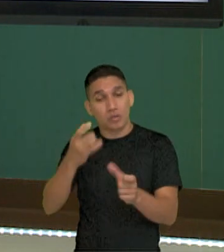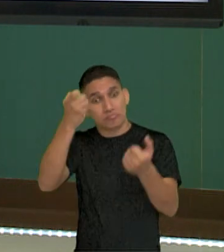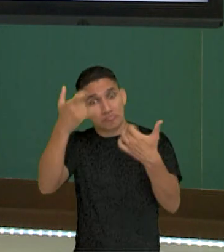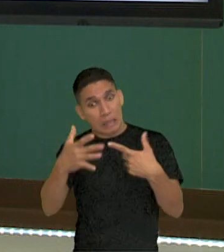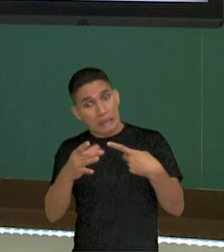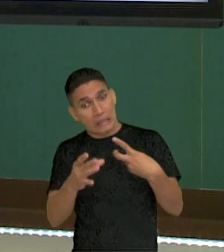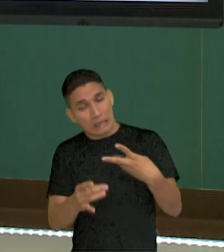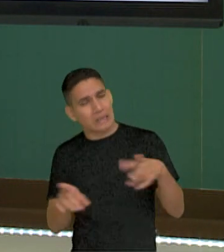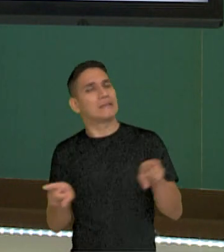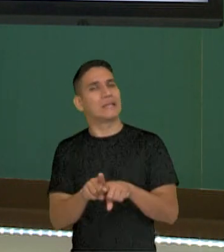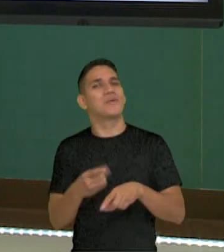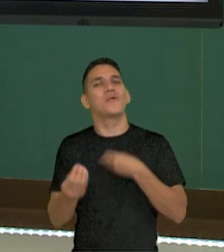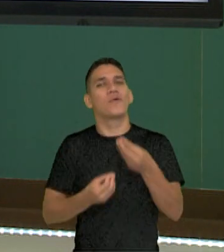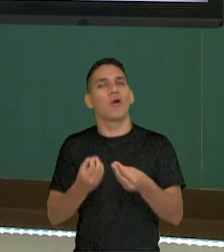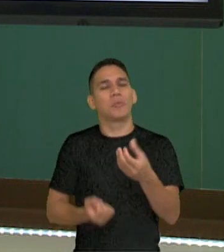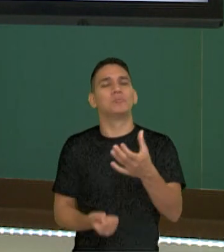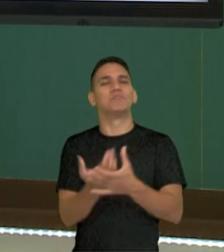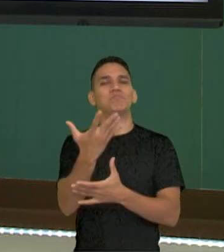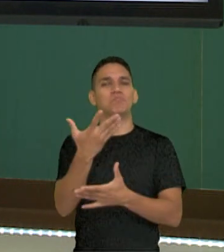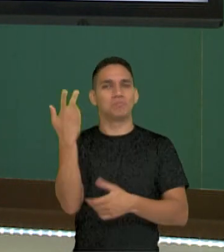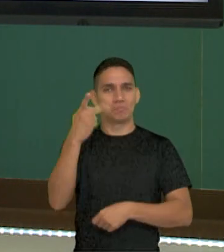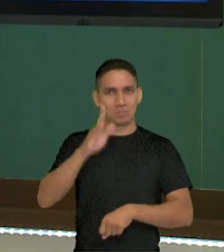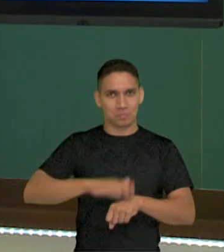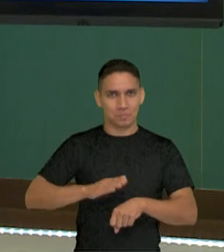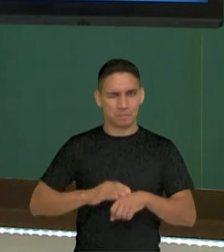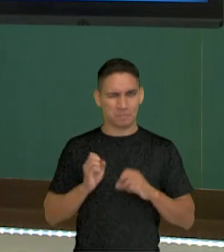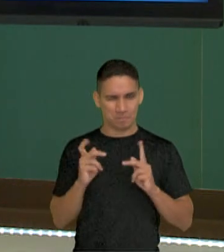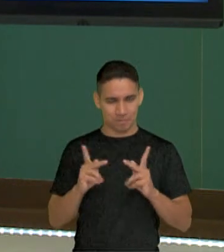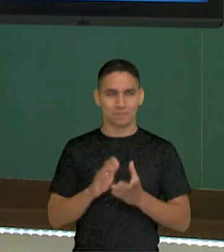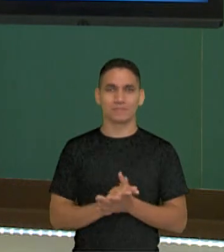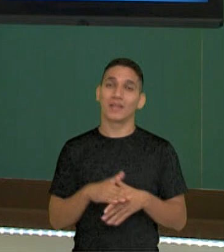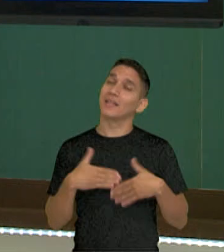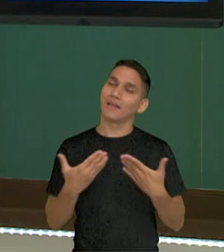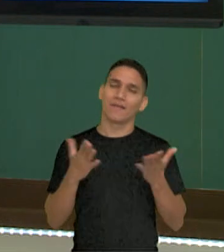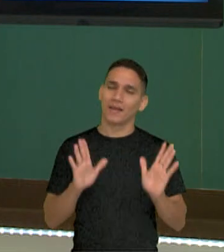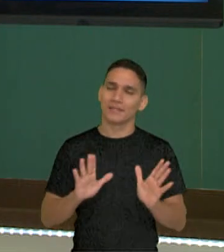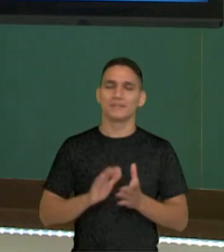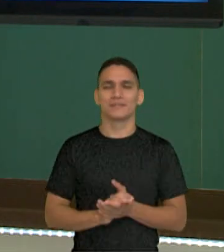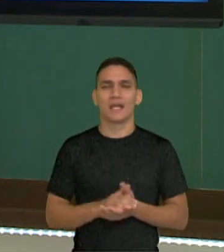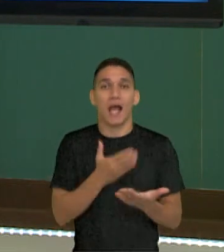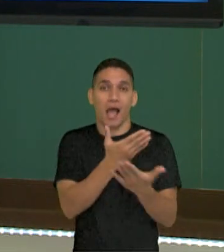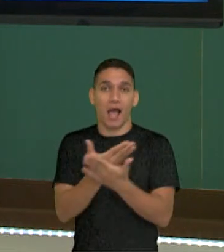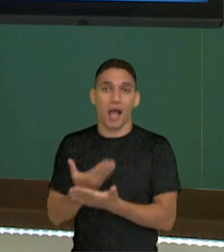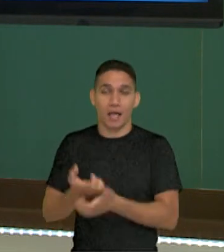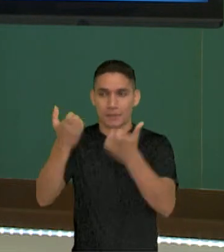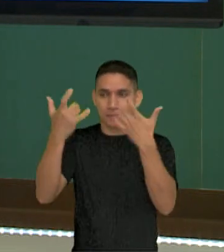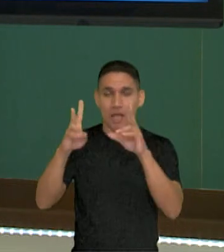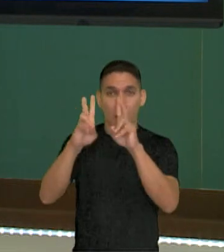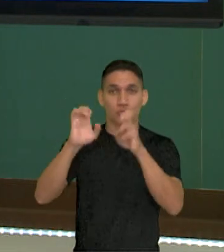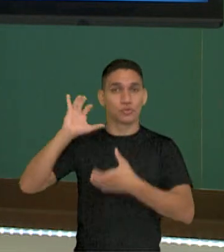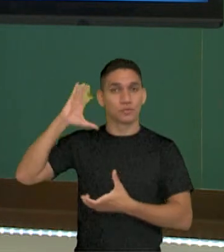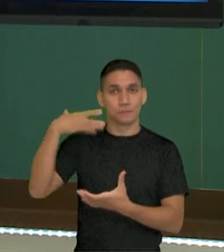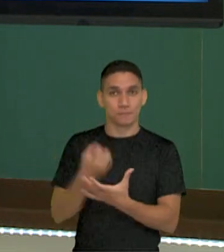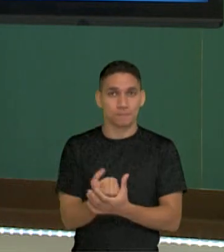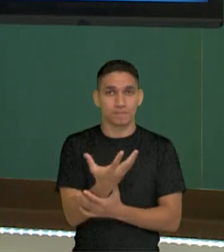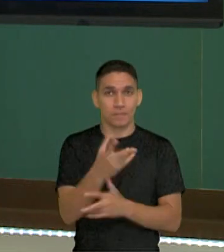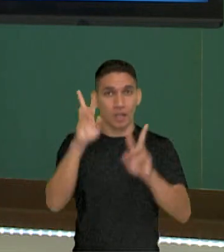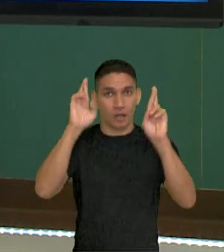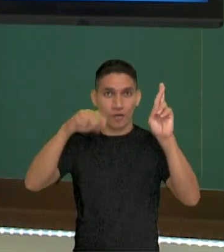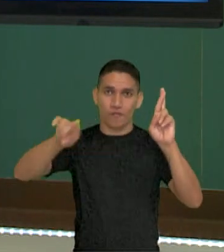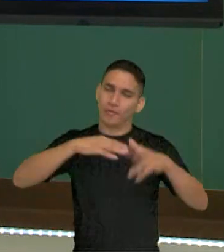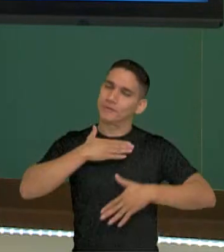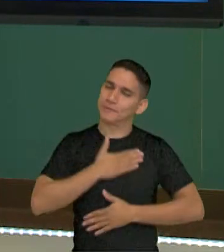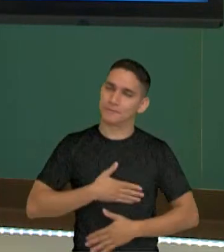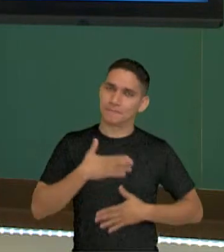produziram um podcast também, ok? Então, nesta aula a gente falou sobre podcast. Espero que vocês